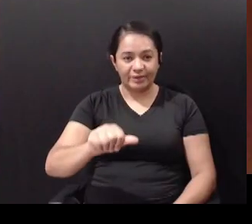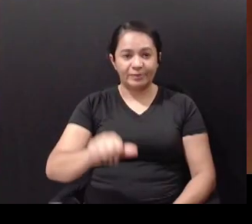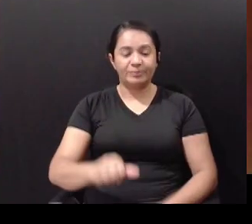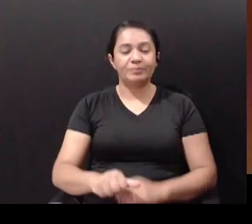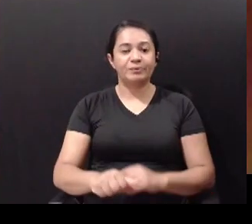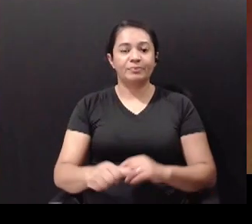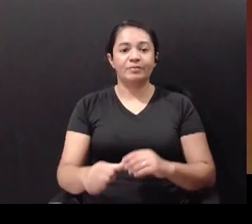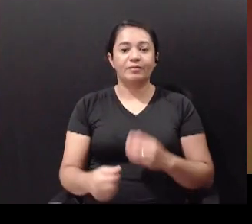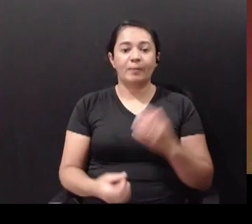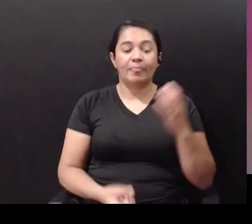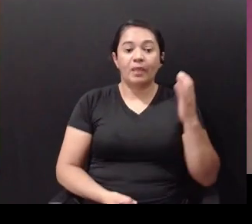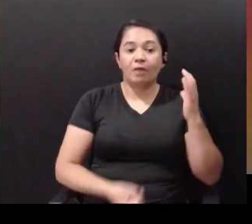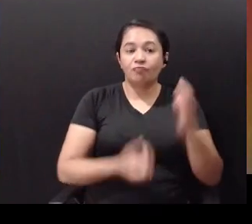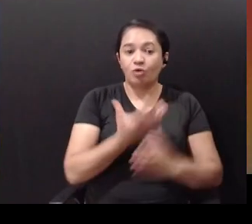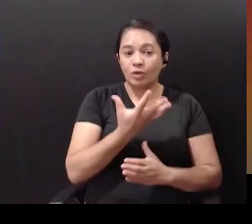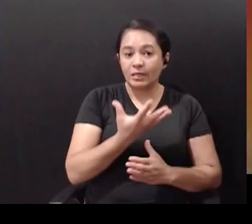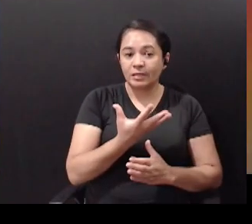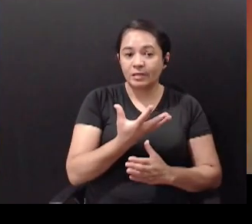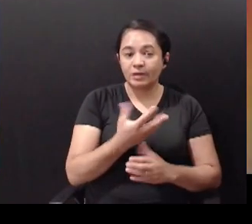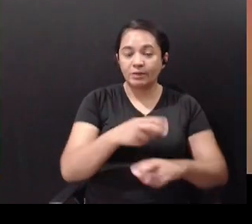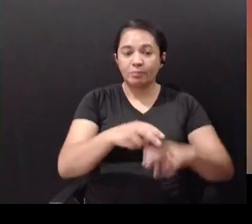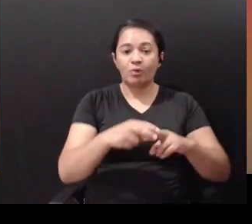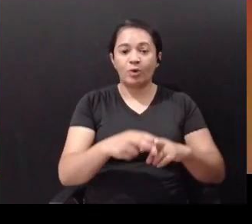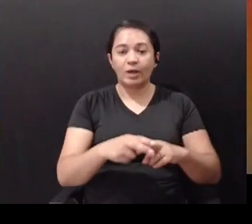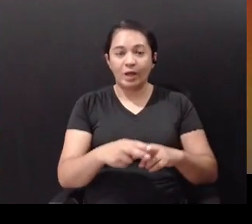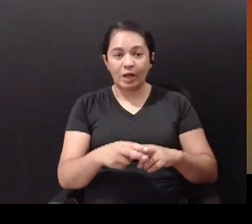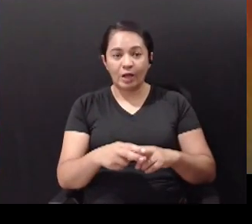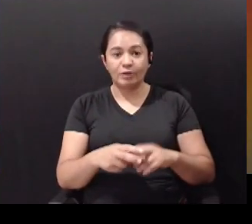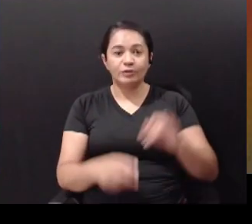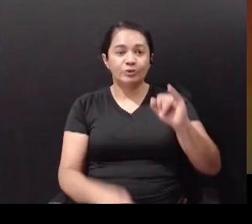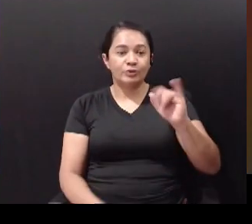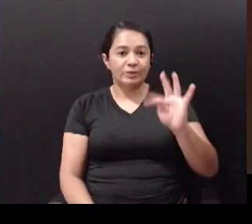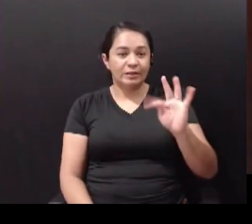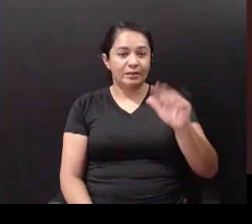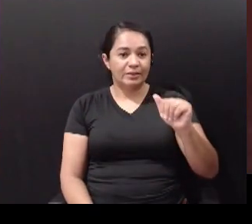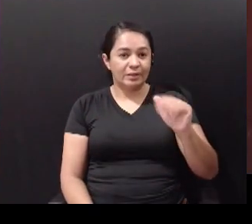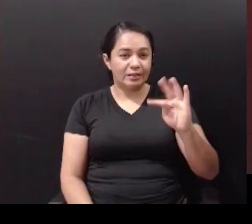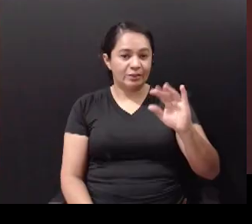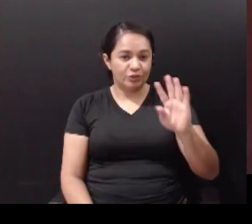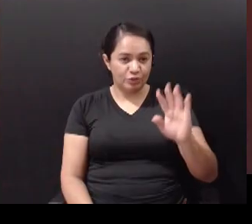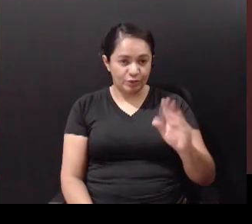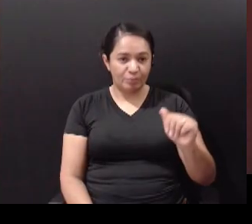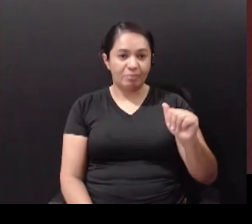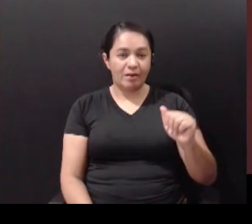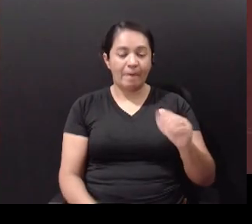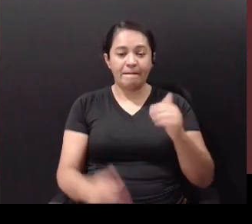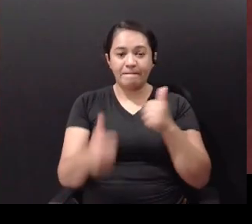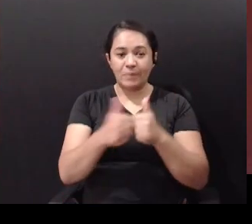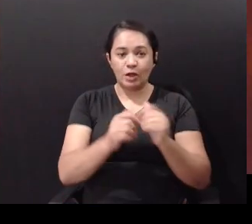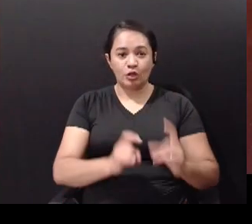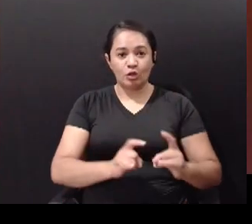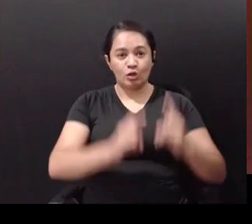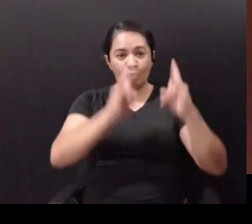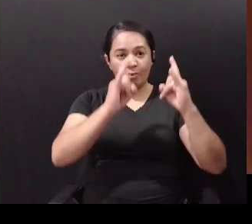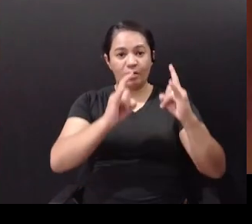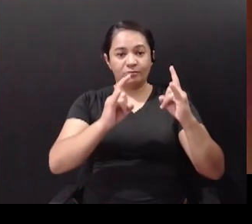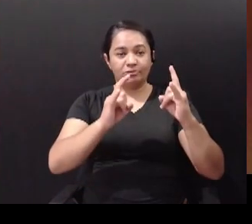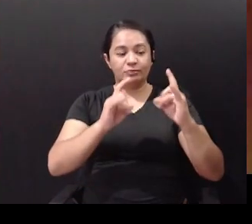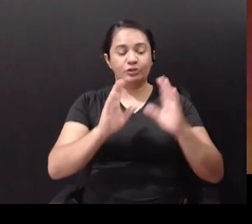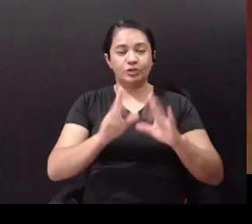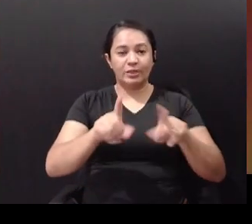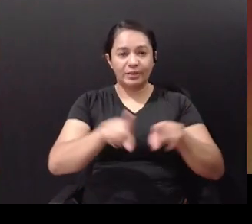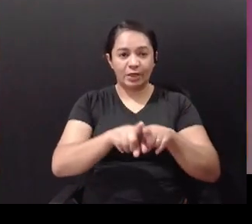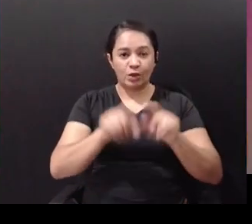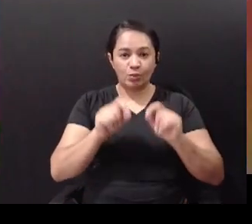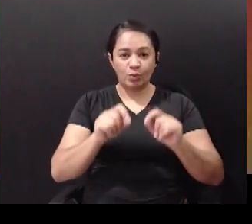criada pelo Barão de Itatiba na frente do Palácio dos Azulejos, e inclusive tem no seu frontispício